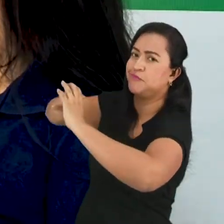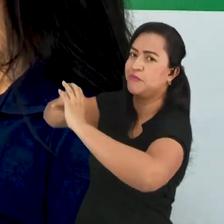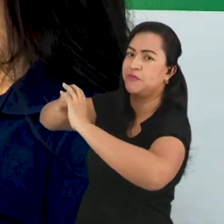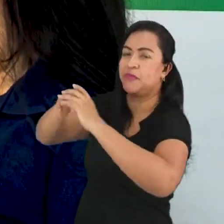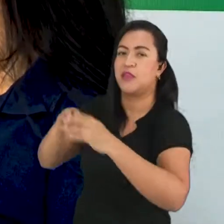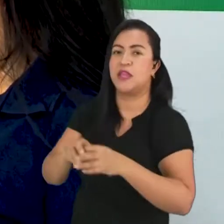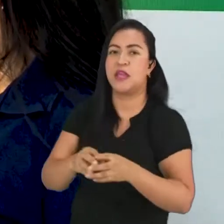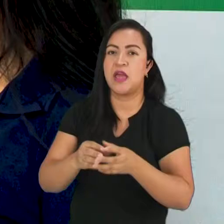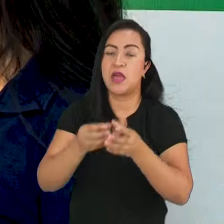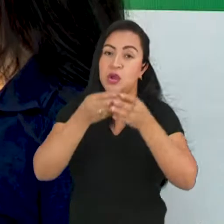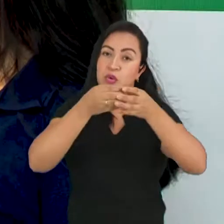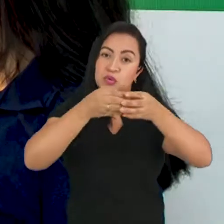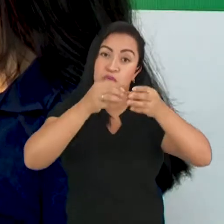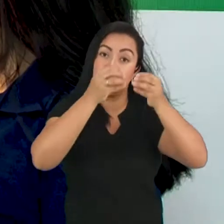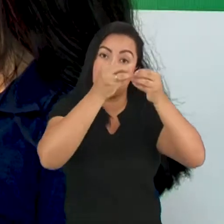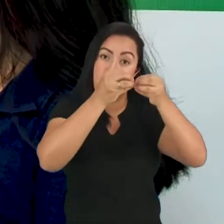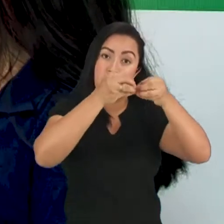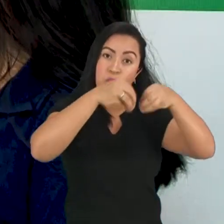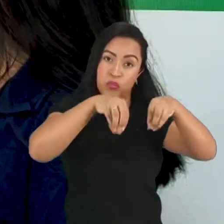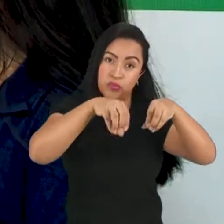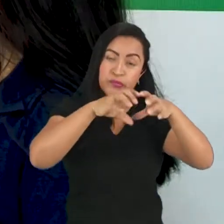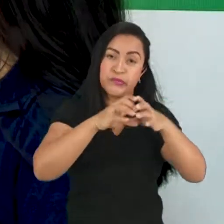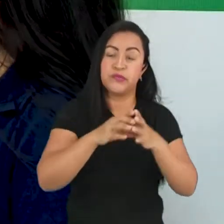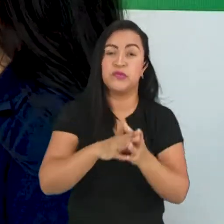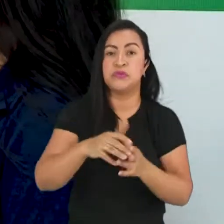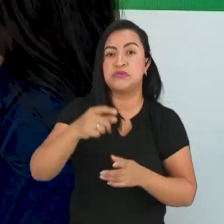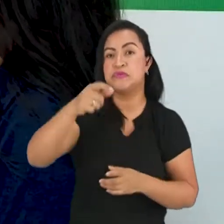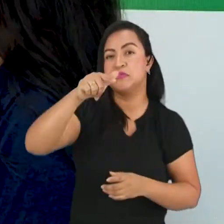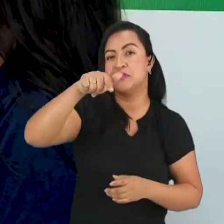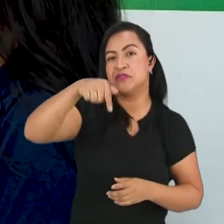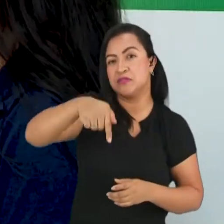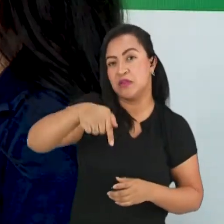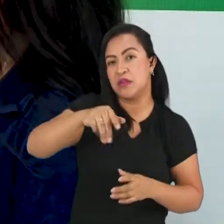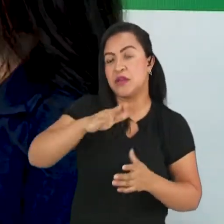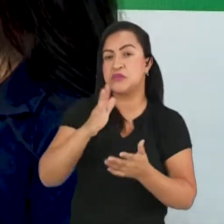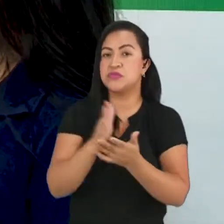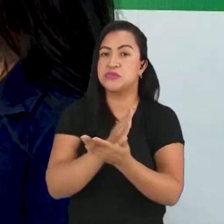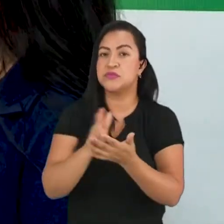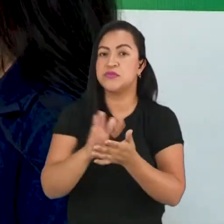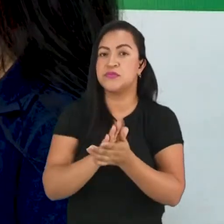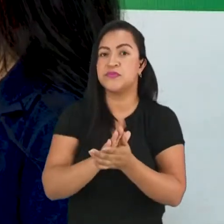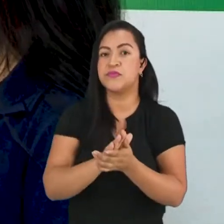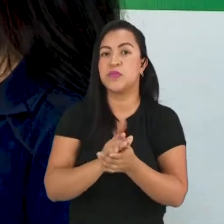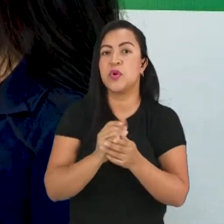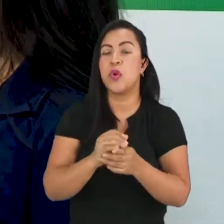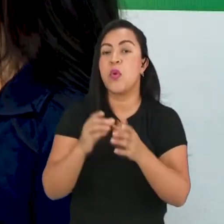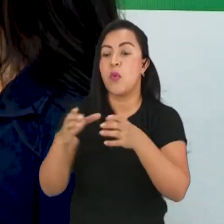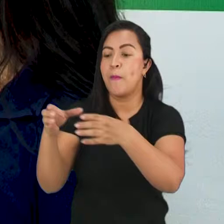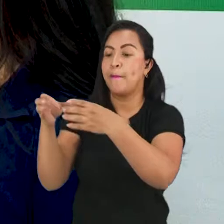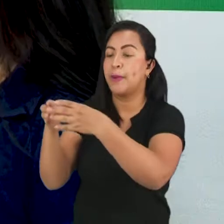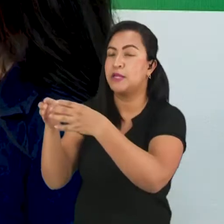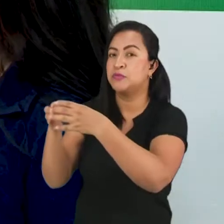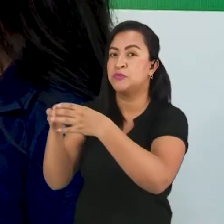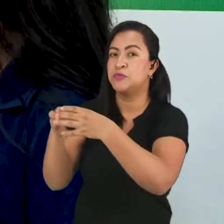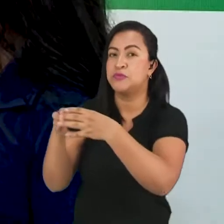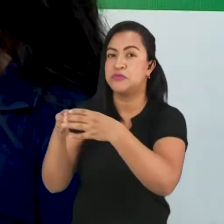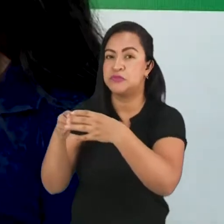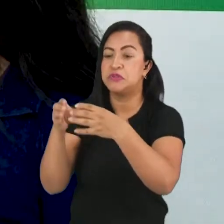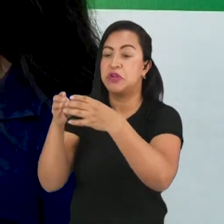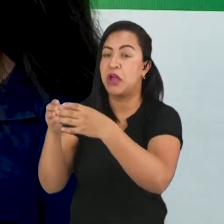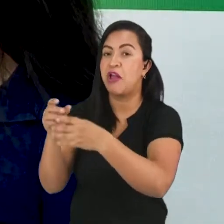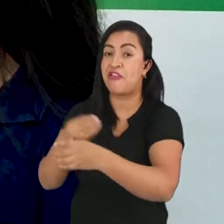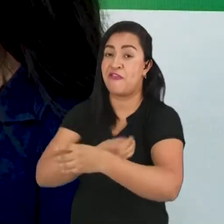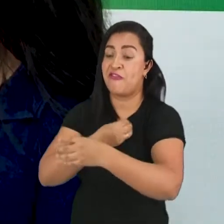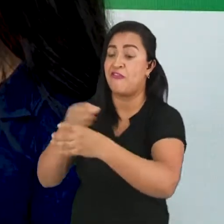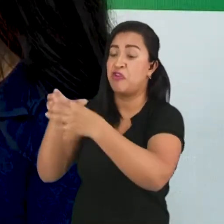7 ovos por ninhada. Um mesmo ninho, sempre restaurado, pode ser usado por até 15 anos.